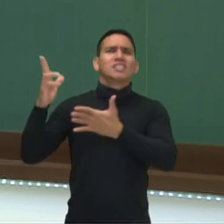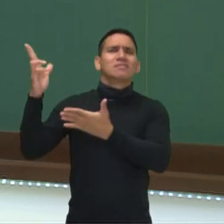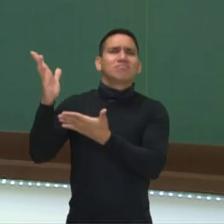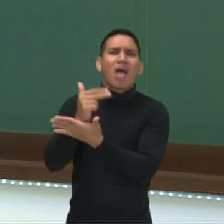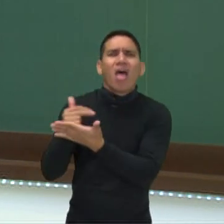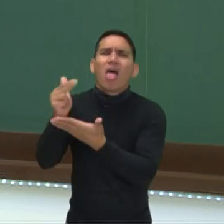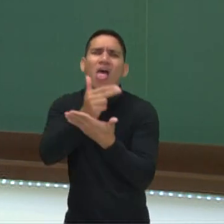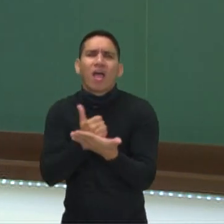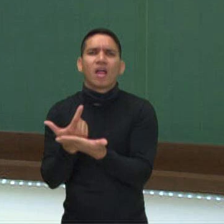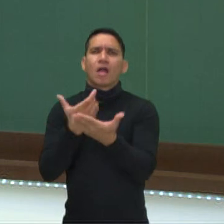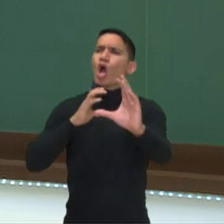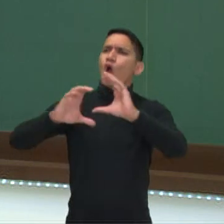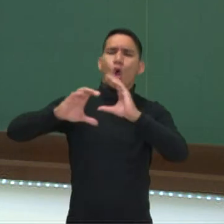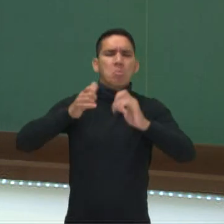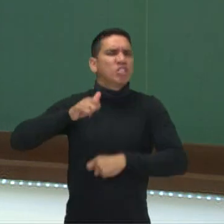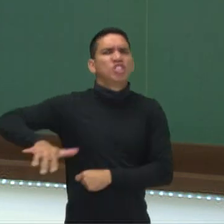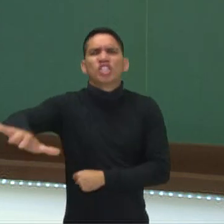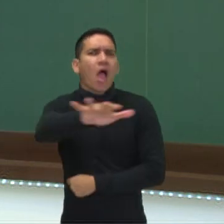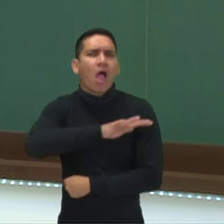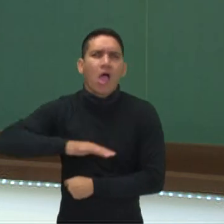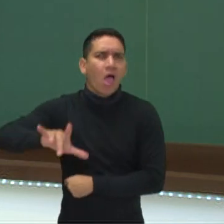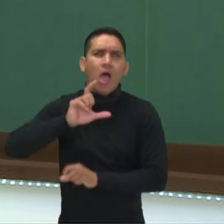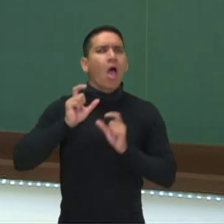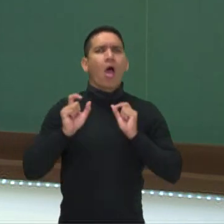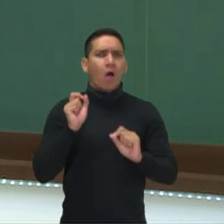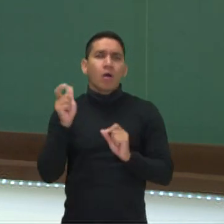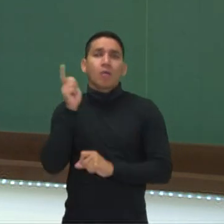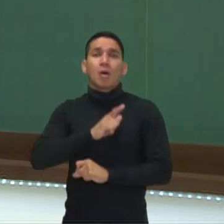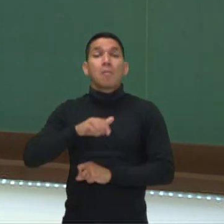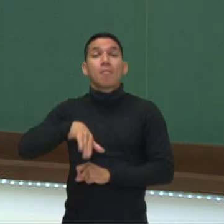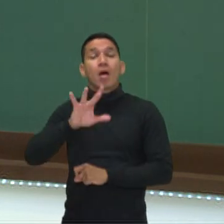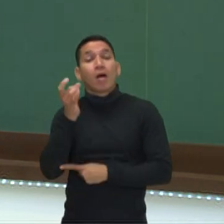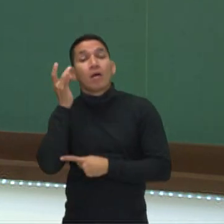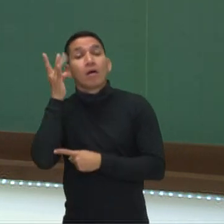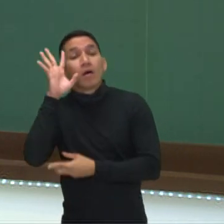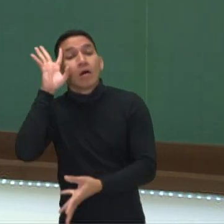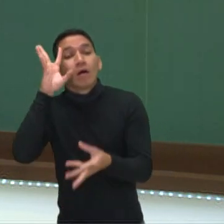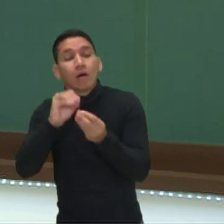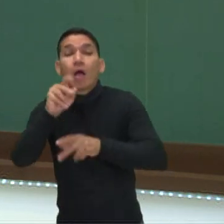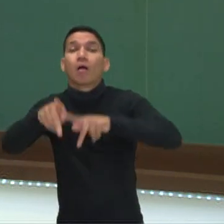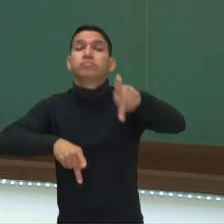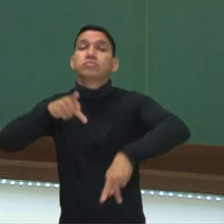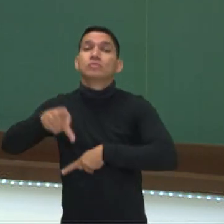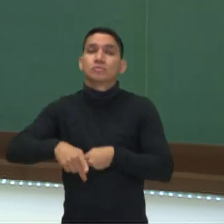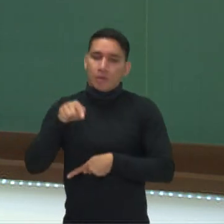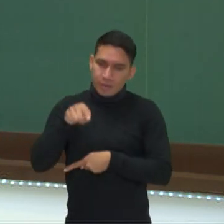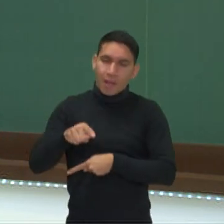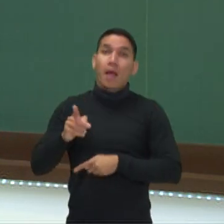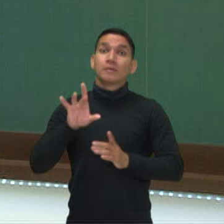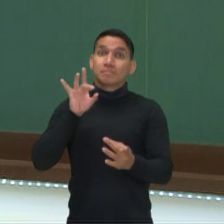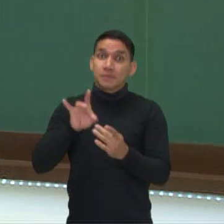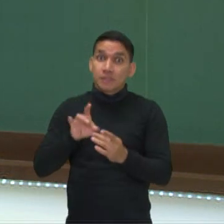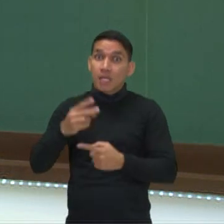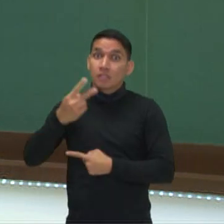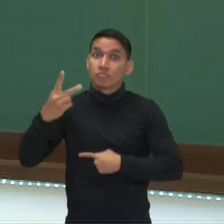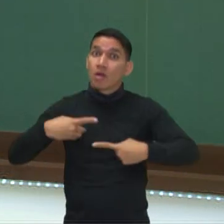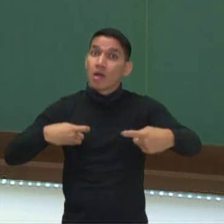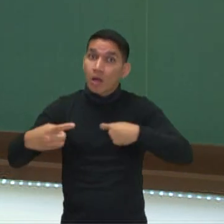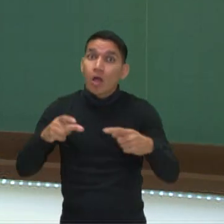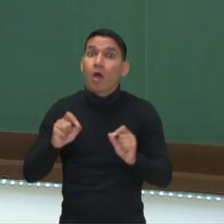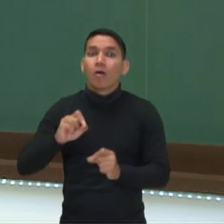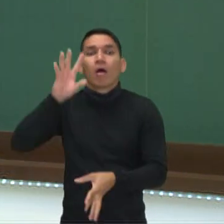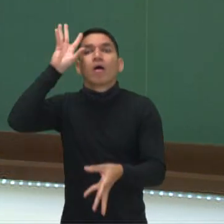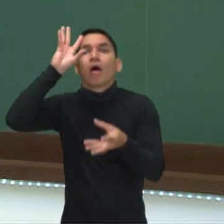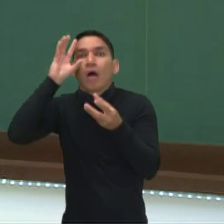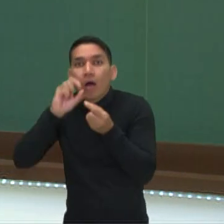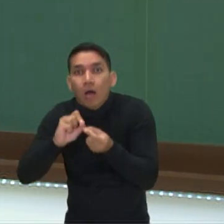desenhos, comunicações em geral, tornam mais acessível para a população e tornaram, no caso da Segunda Guerra Mundial, mais acessível o